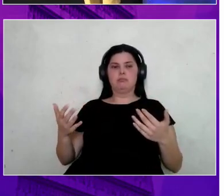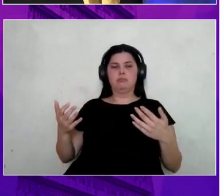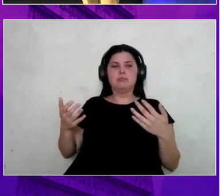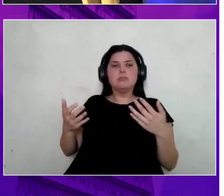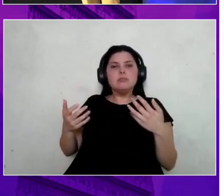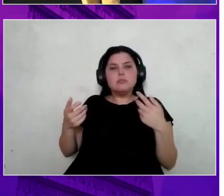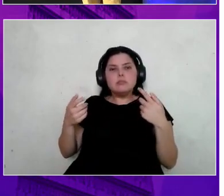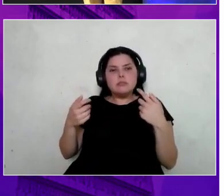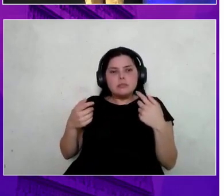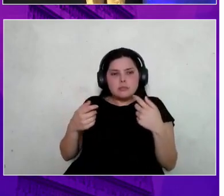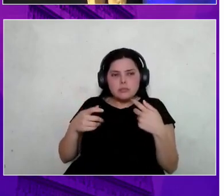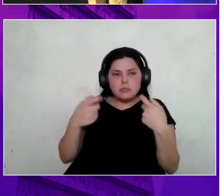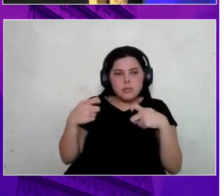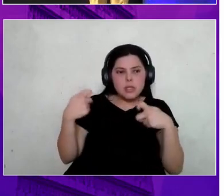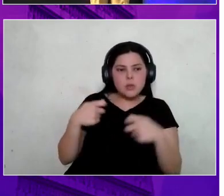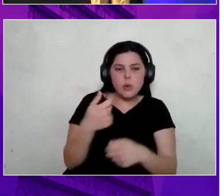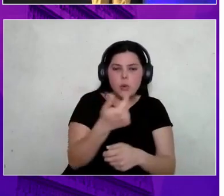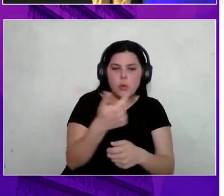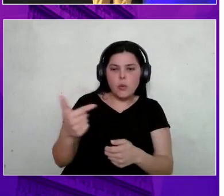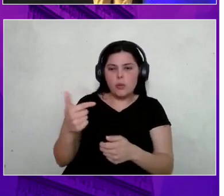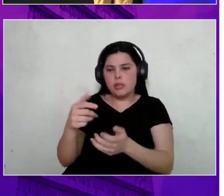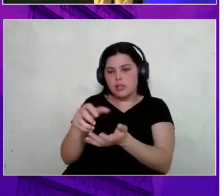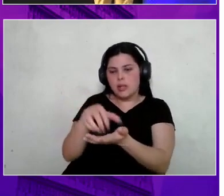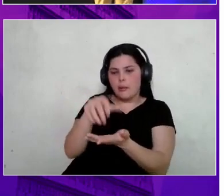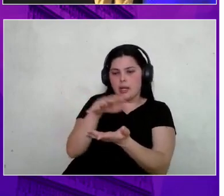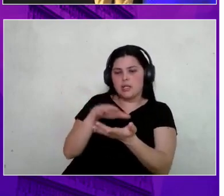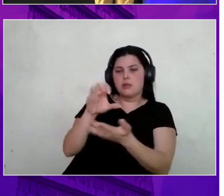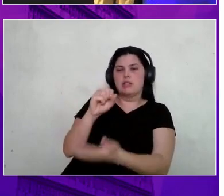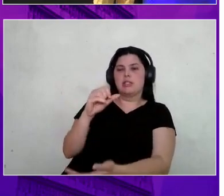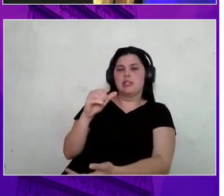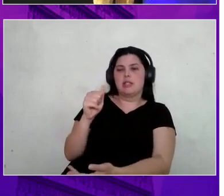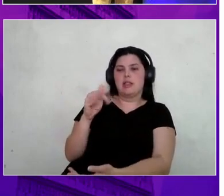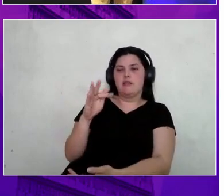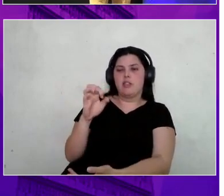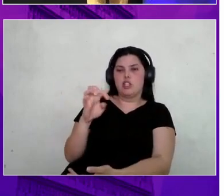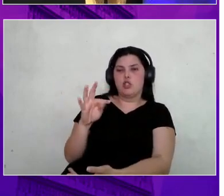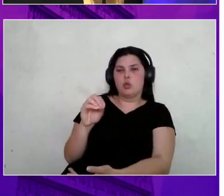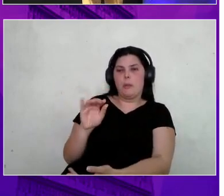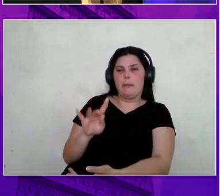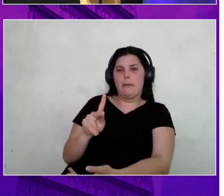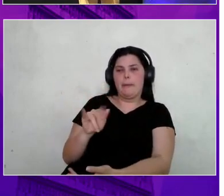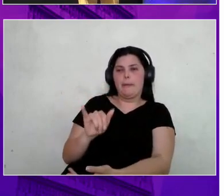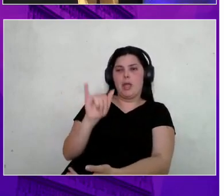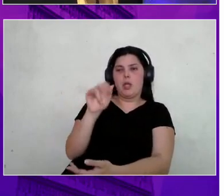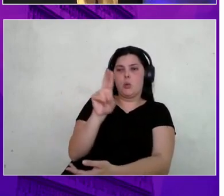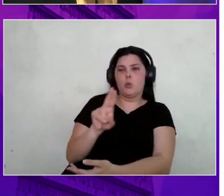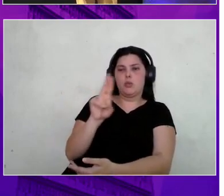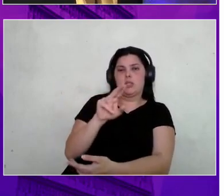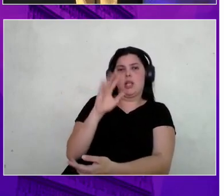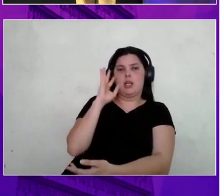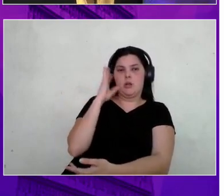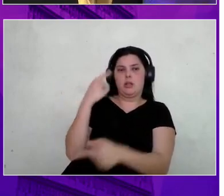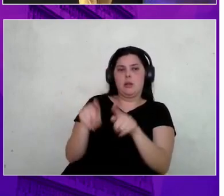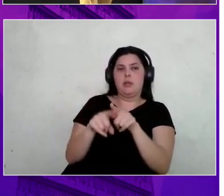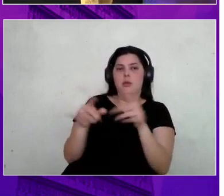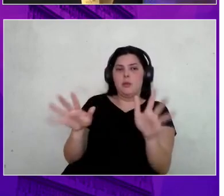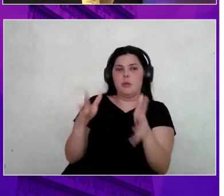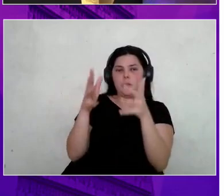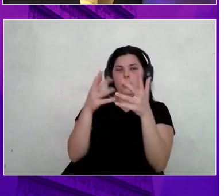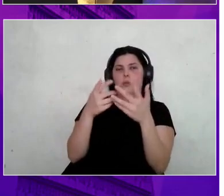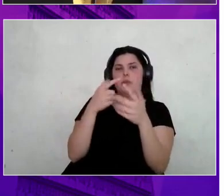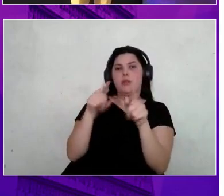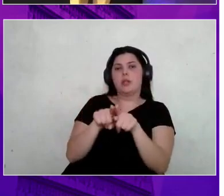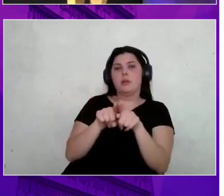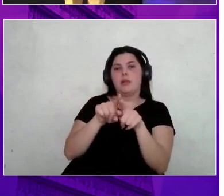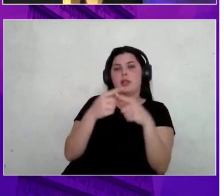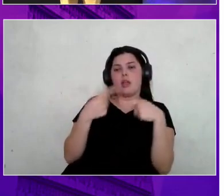outras aplicações internas do Safe2Pay usarem essa solução, né? Então, essa foi uma das motivações. O acoplamento que ainda